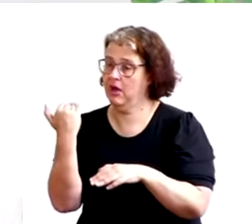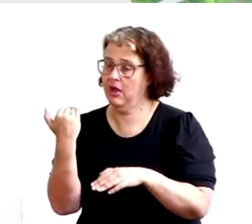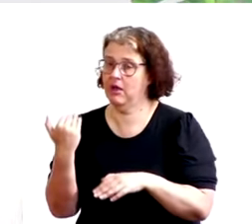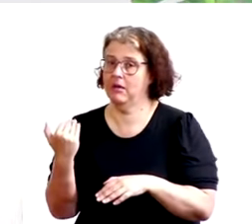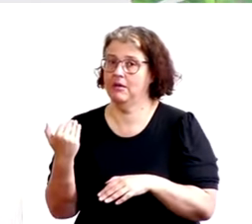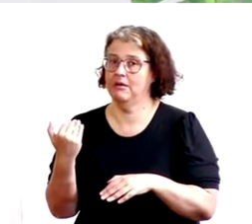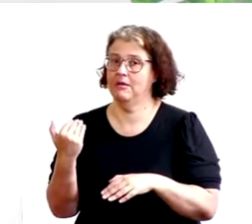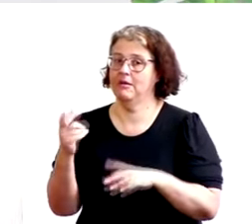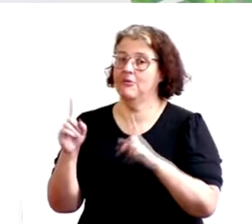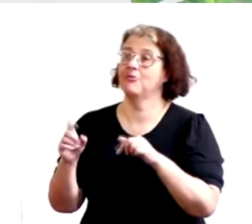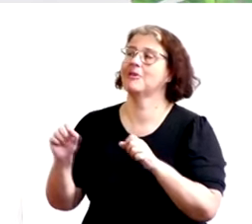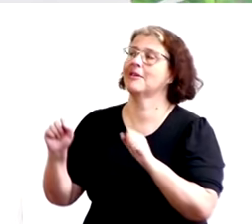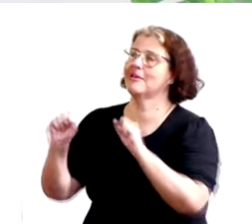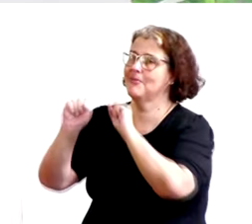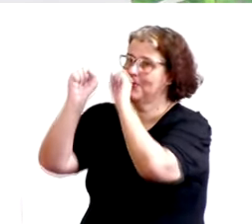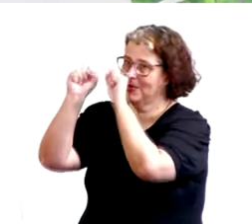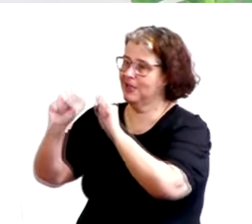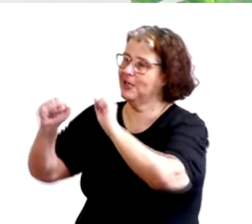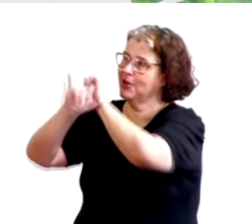Deus